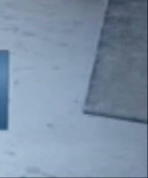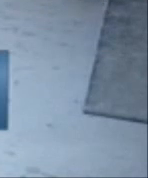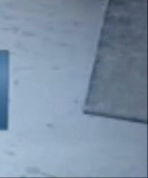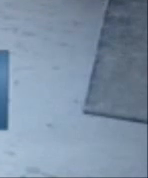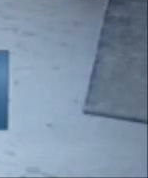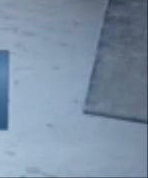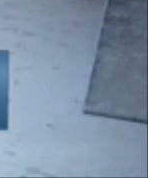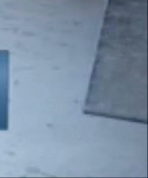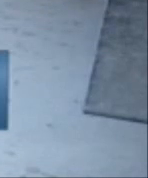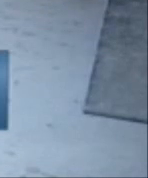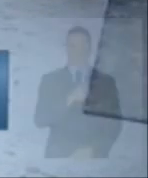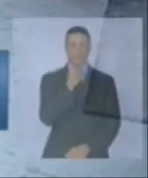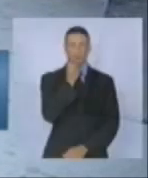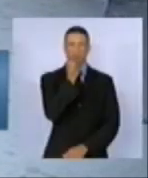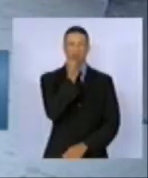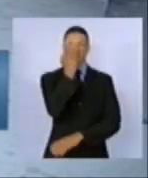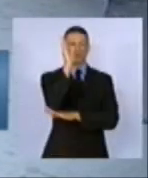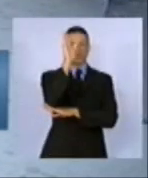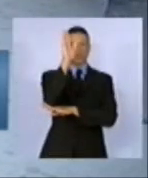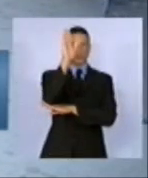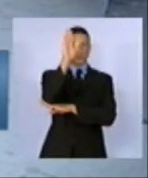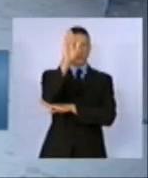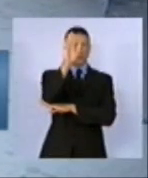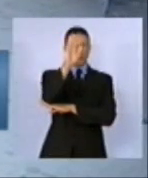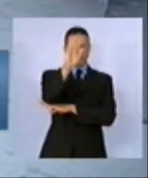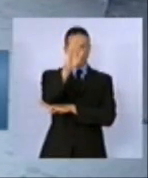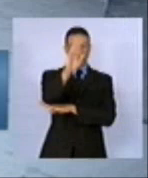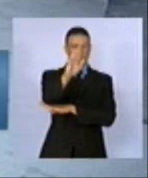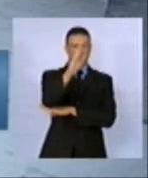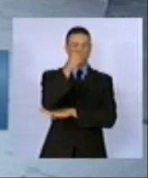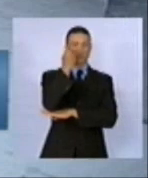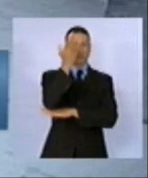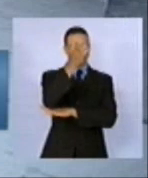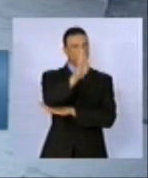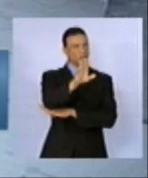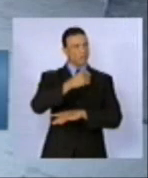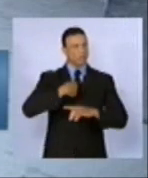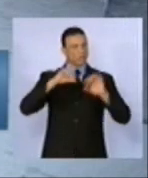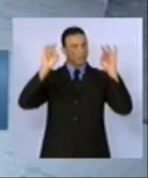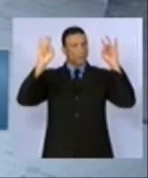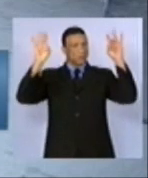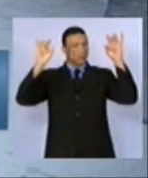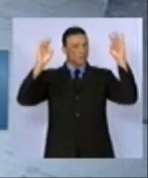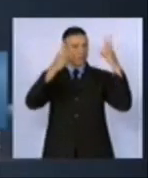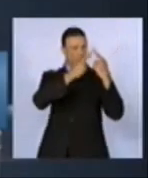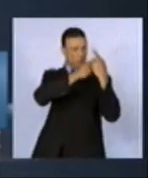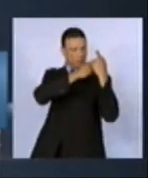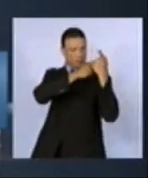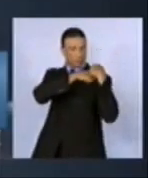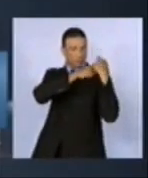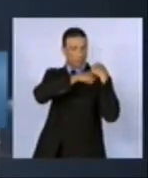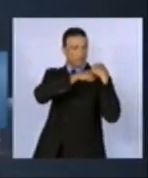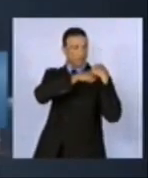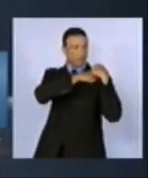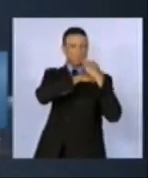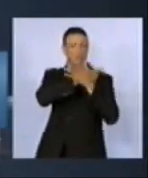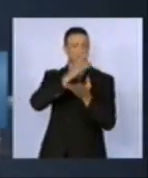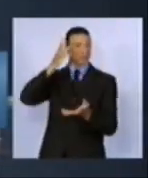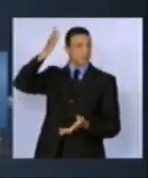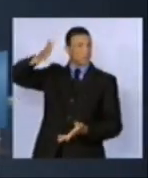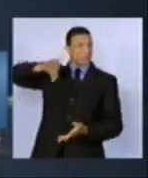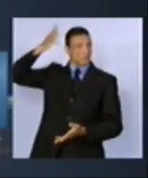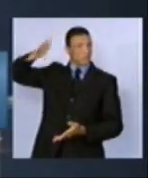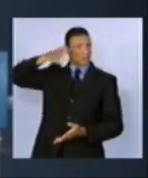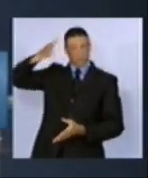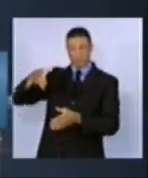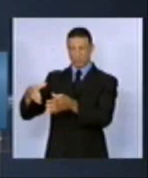Ah boa tarde é um grande privilégio é responsabilidade de ah apresentar em nome